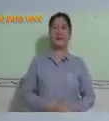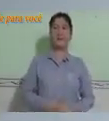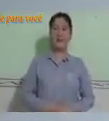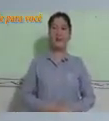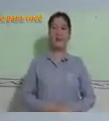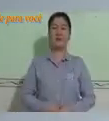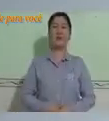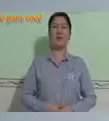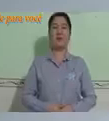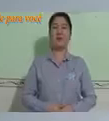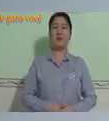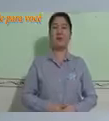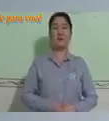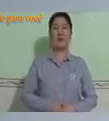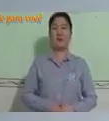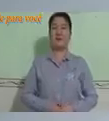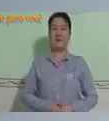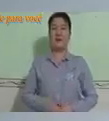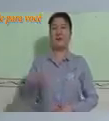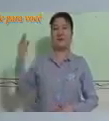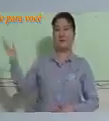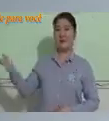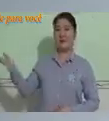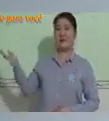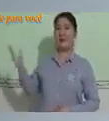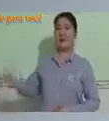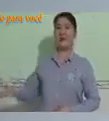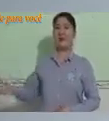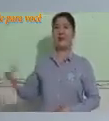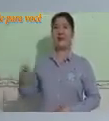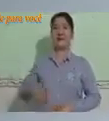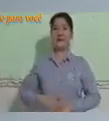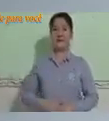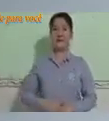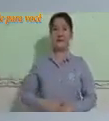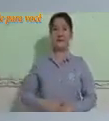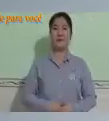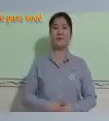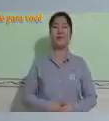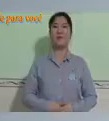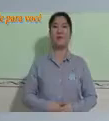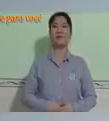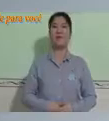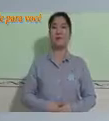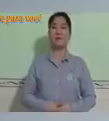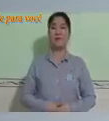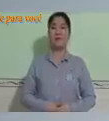de interrogação SMNATO 15 homem com a bengala está como uma blusa azul, ponto de